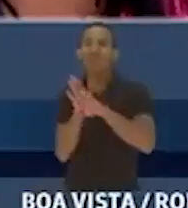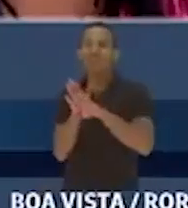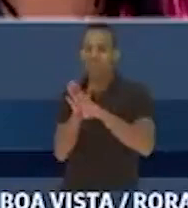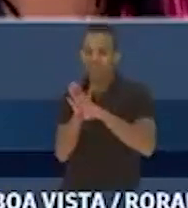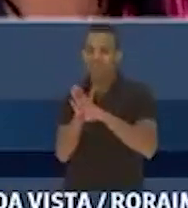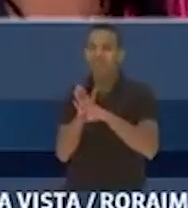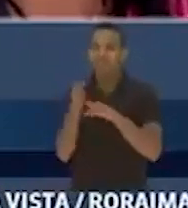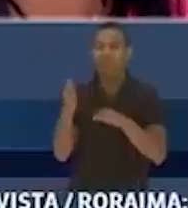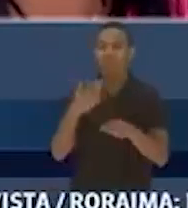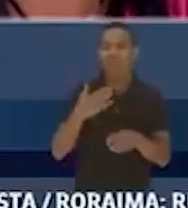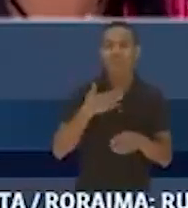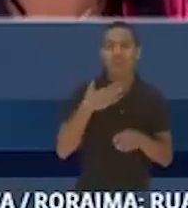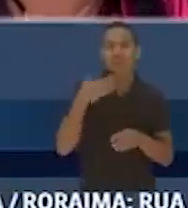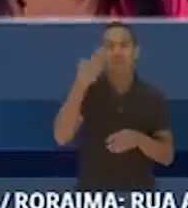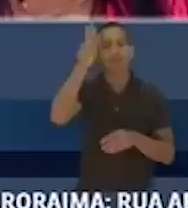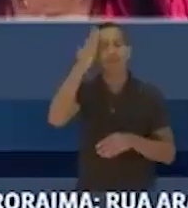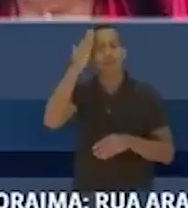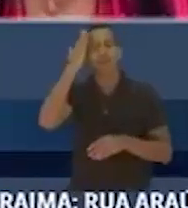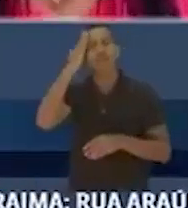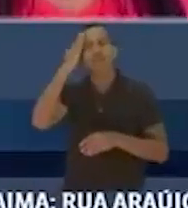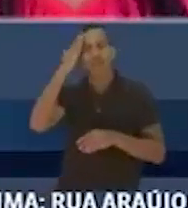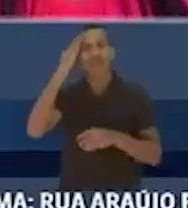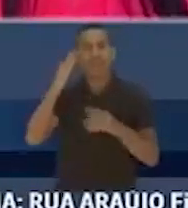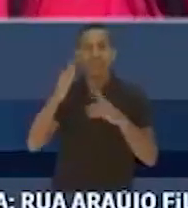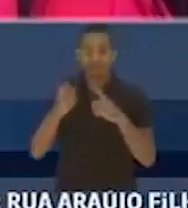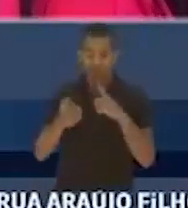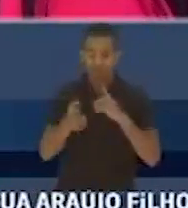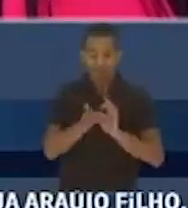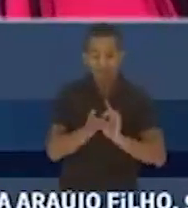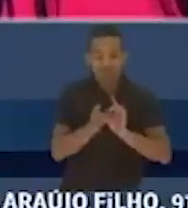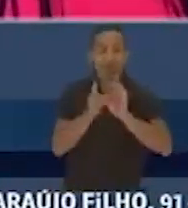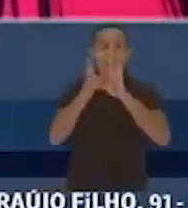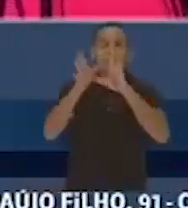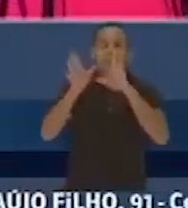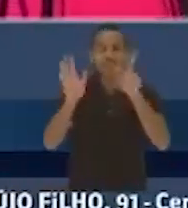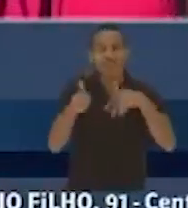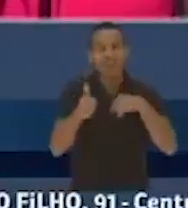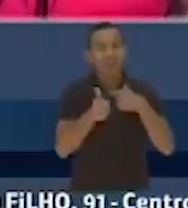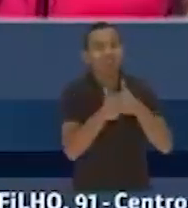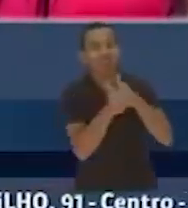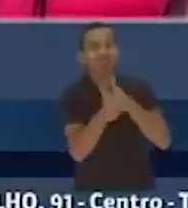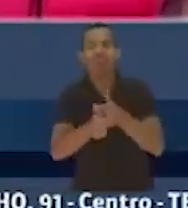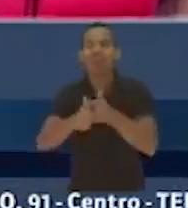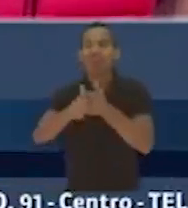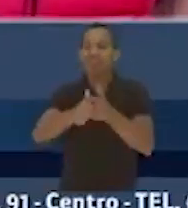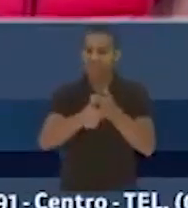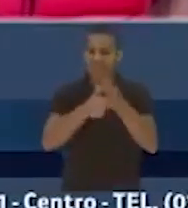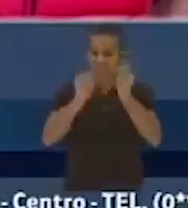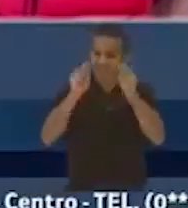raiar. Eu só quero a liberdade de seguir